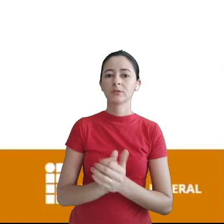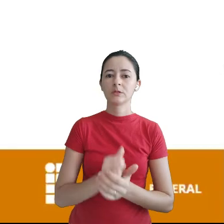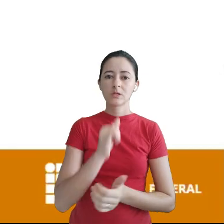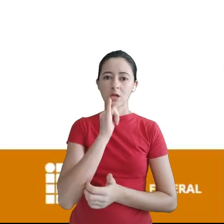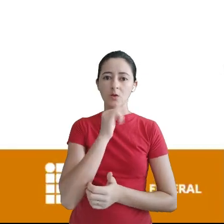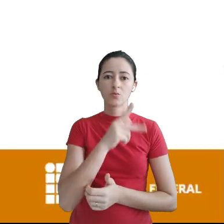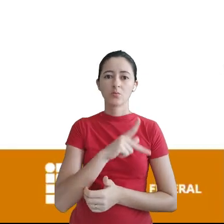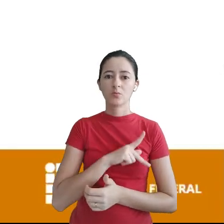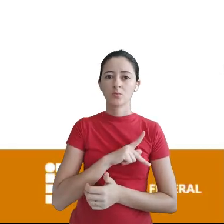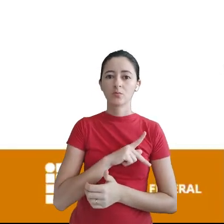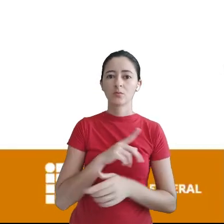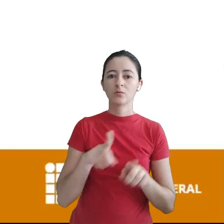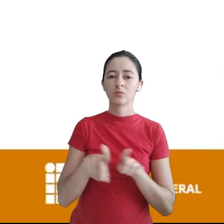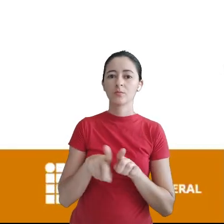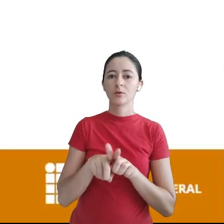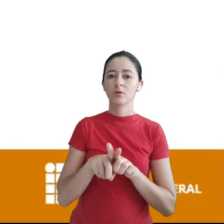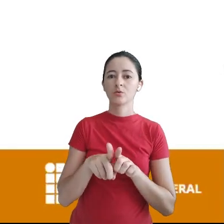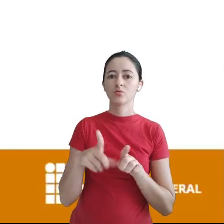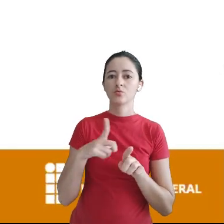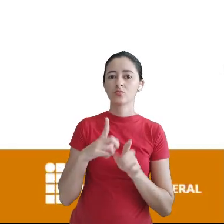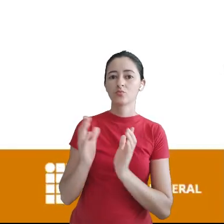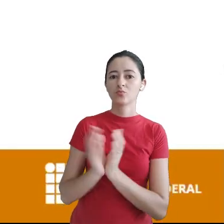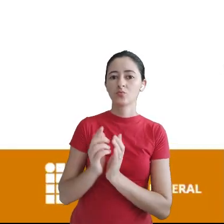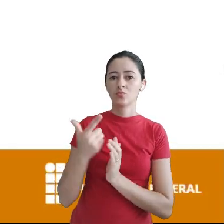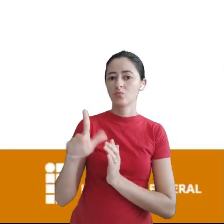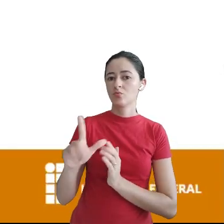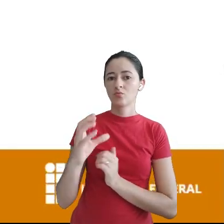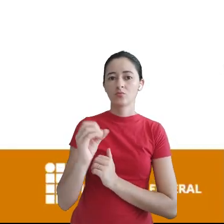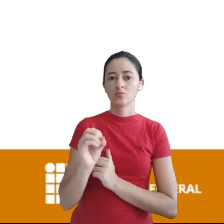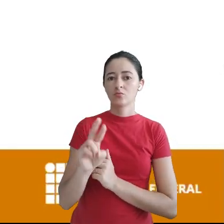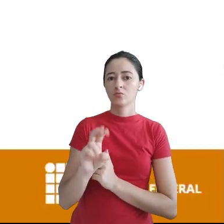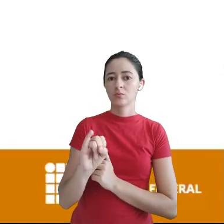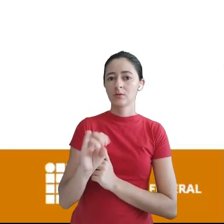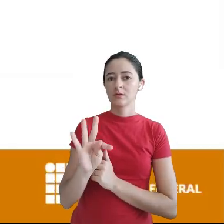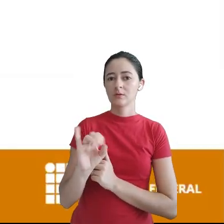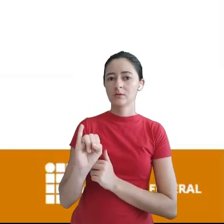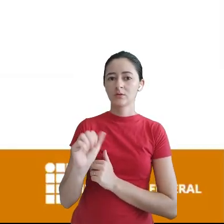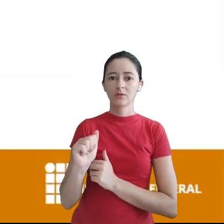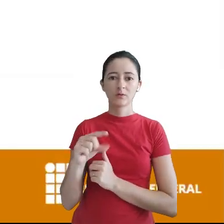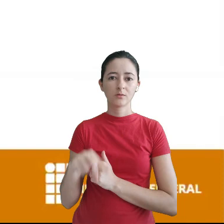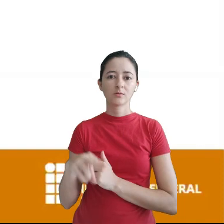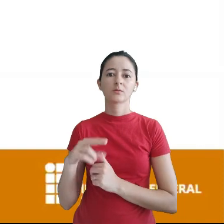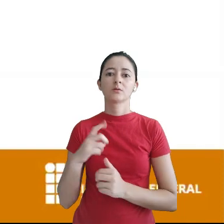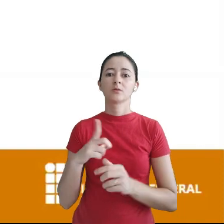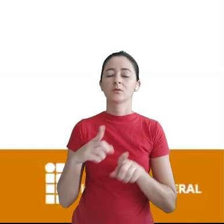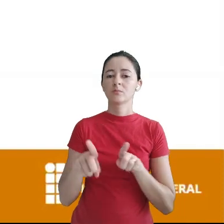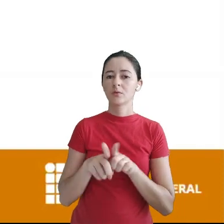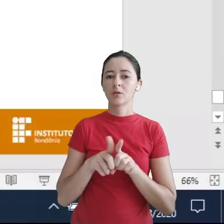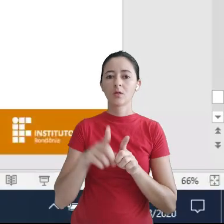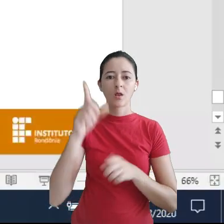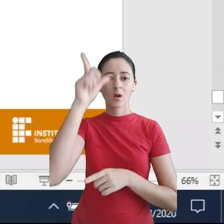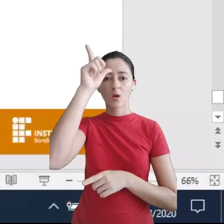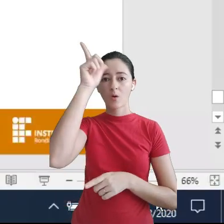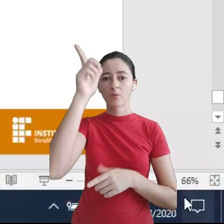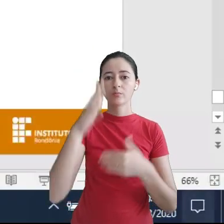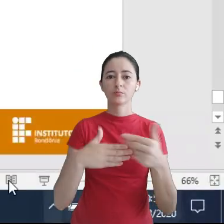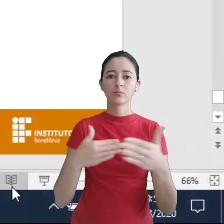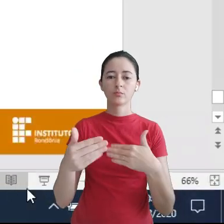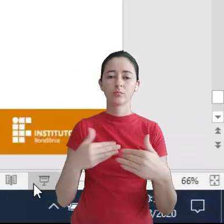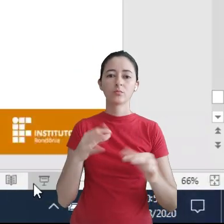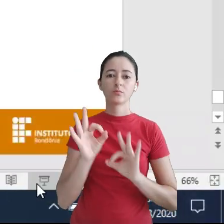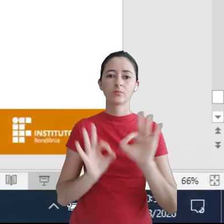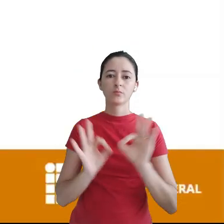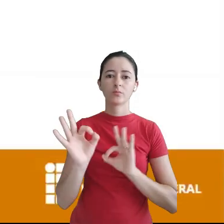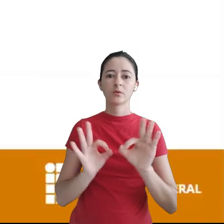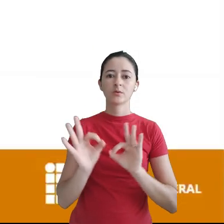time do Palmeiras e joga no time do Corinthians ao mesmo tempo. Pode isso? Depende muito da lógica, né? Então,